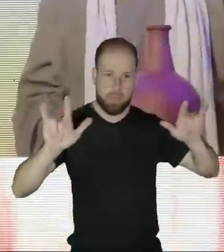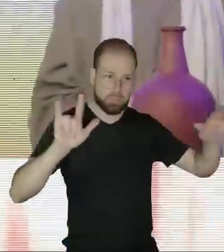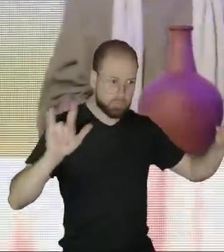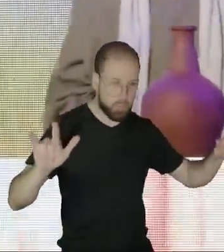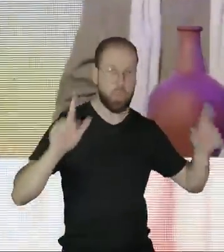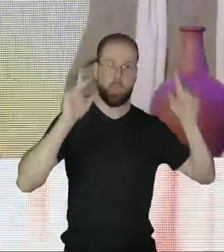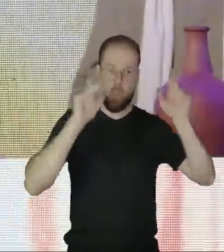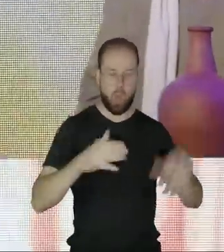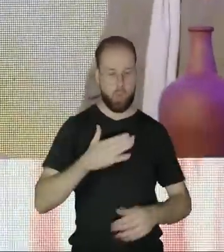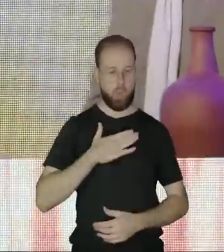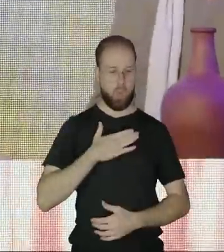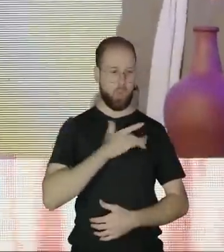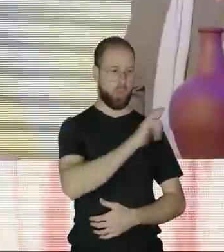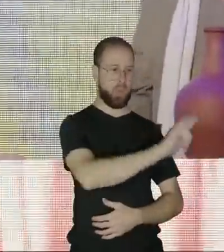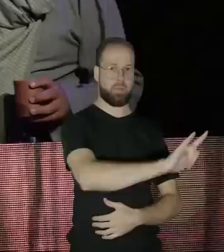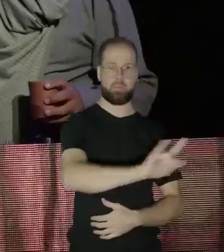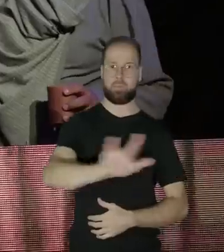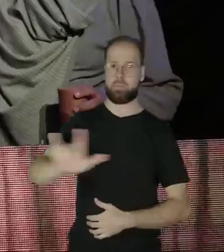amei.